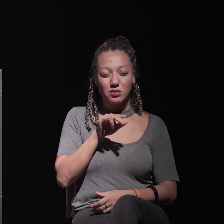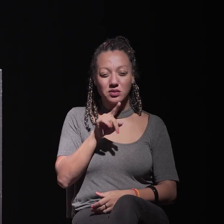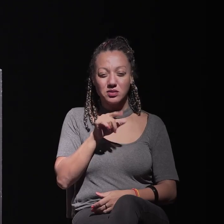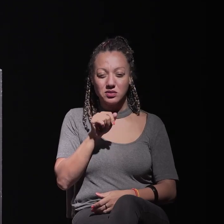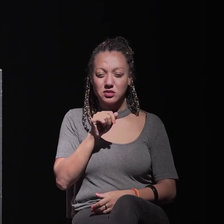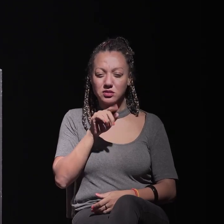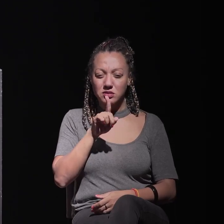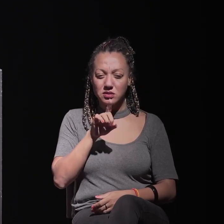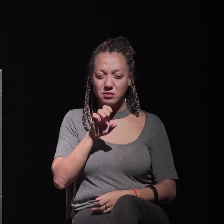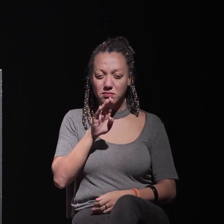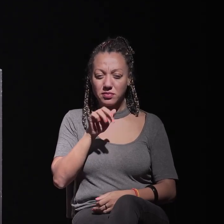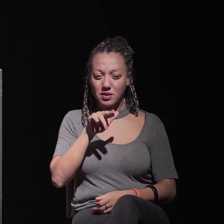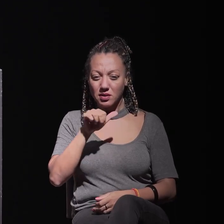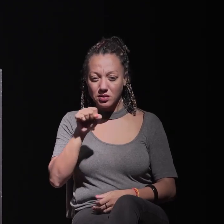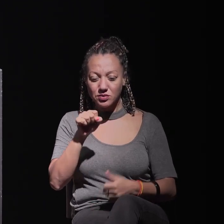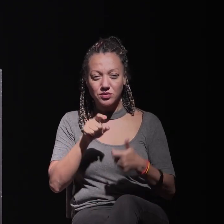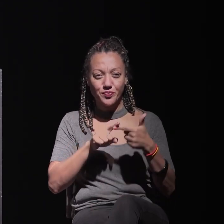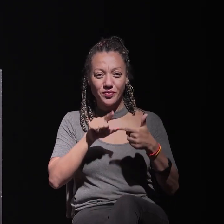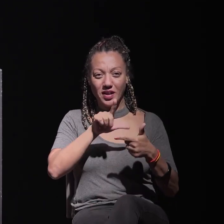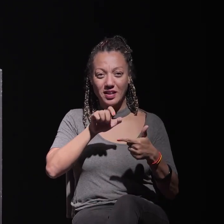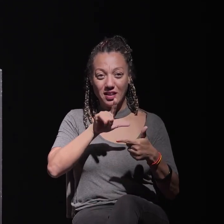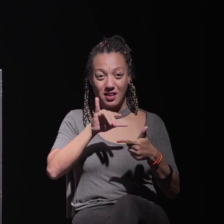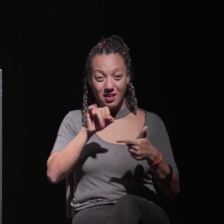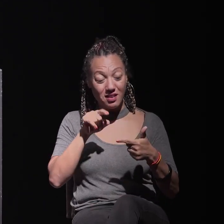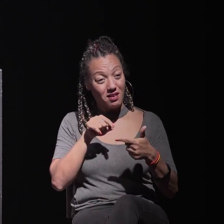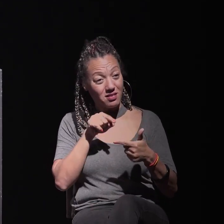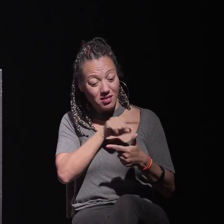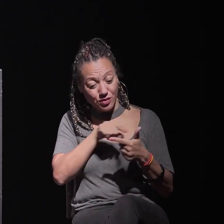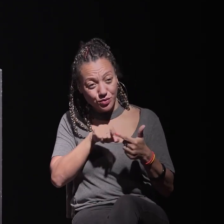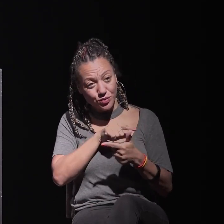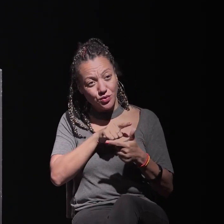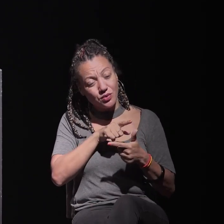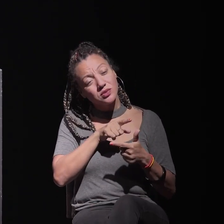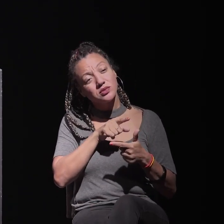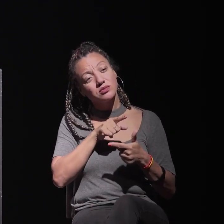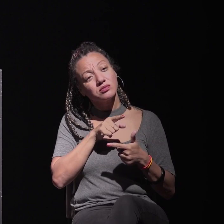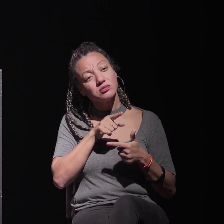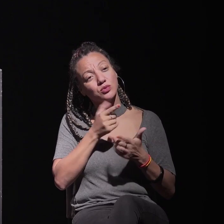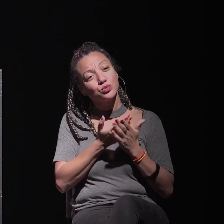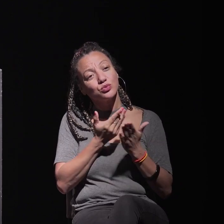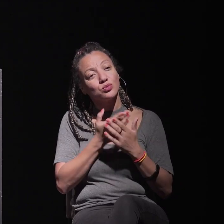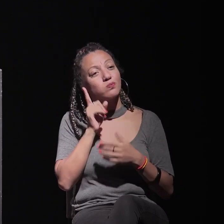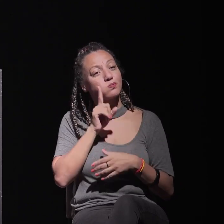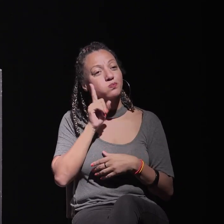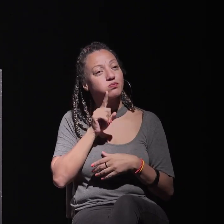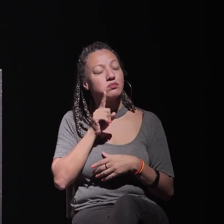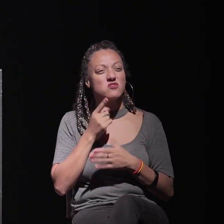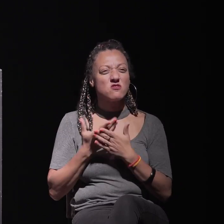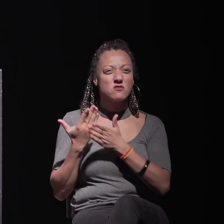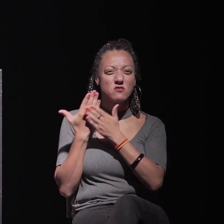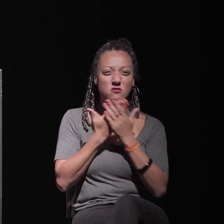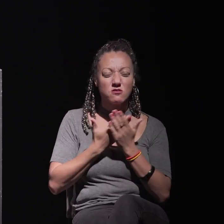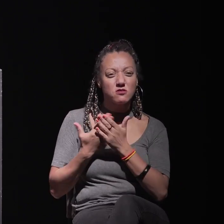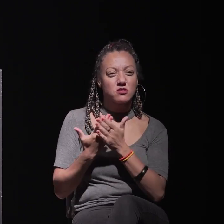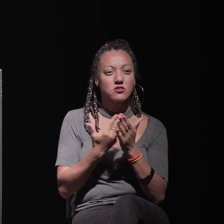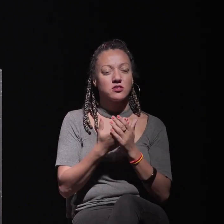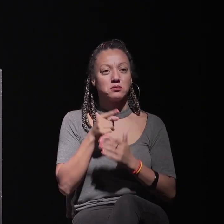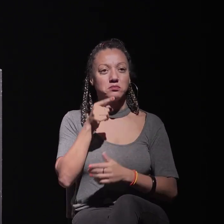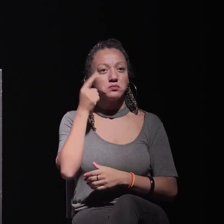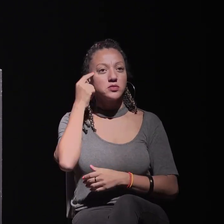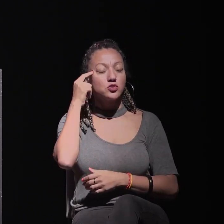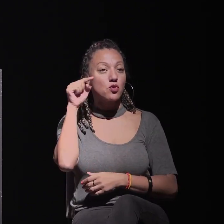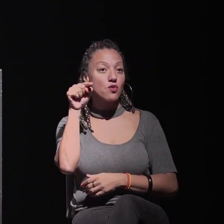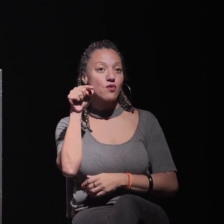Quando ela começa para os Estados Unidos, ela entra em contato com o feminismo negro. E aí ela fala assim, eu acho que aqui tem uma coisa que a gente pode pensar